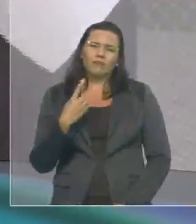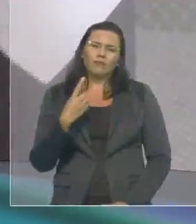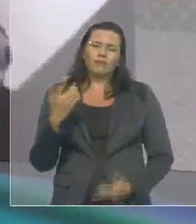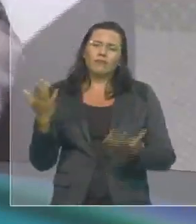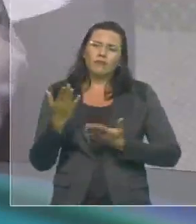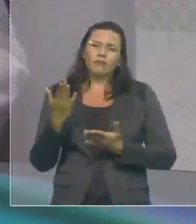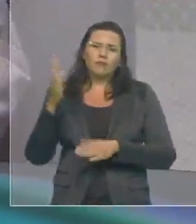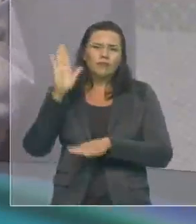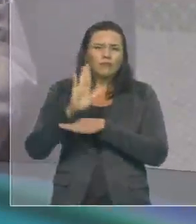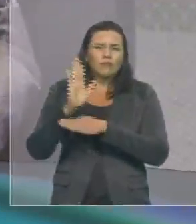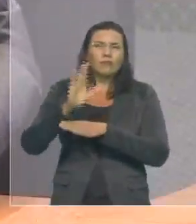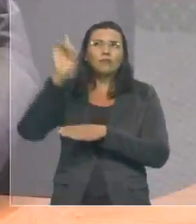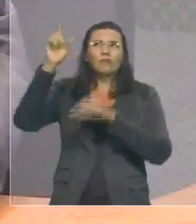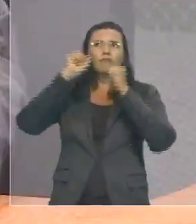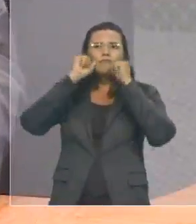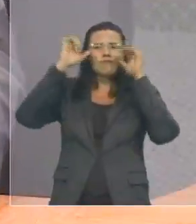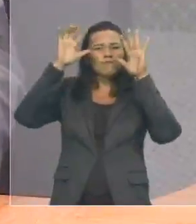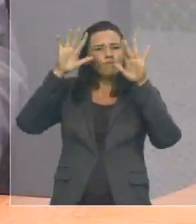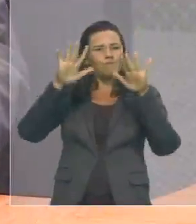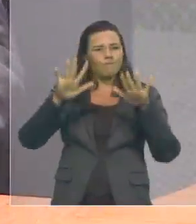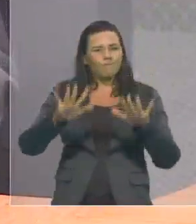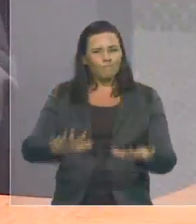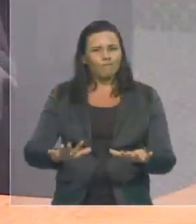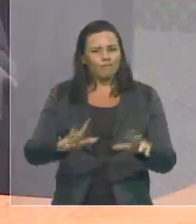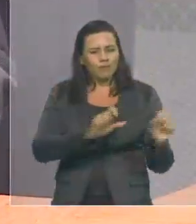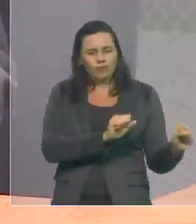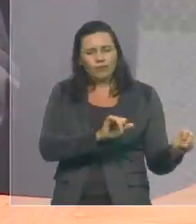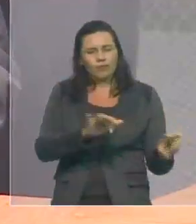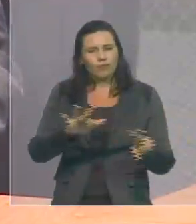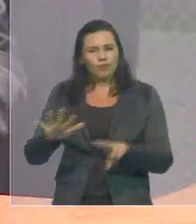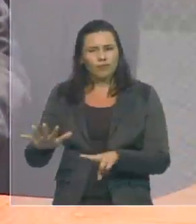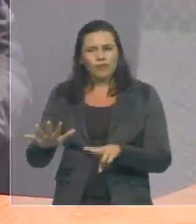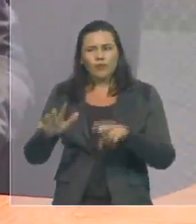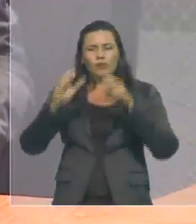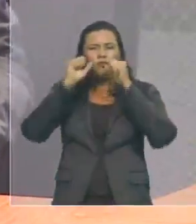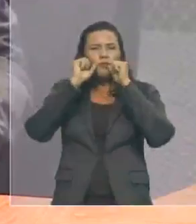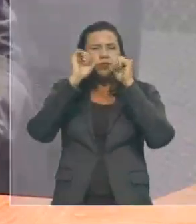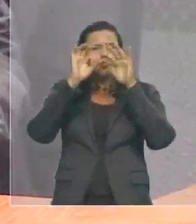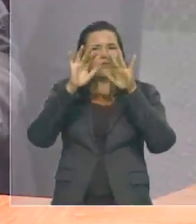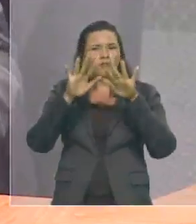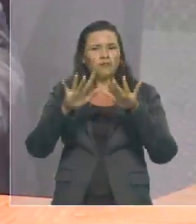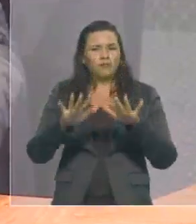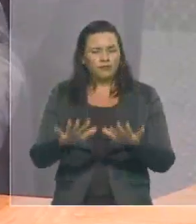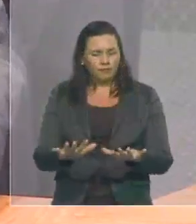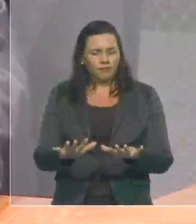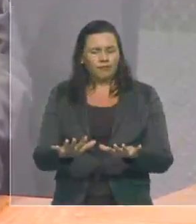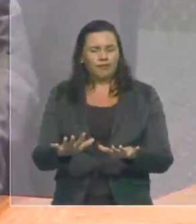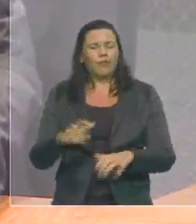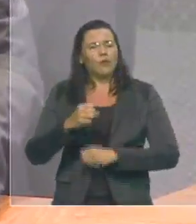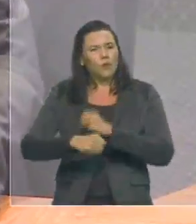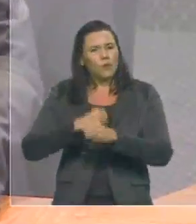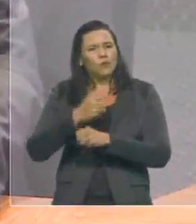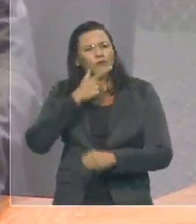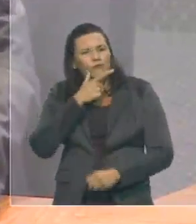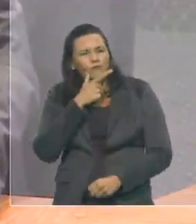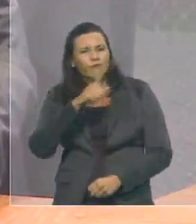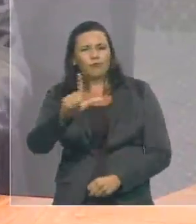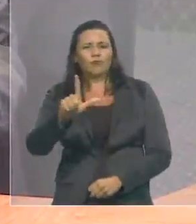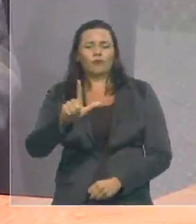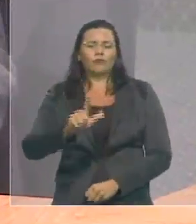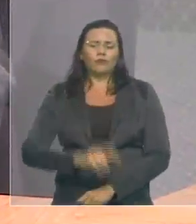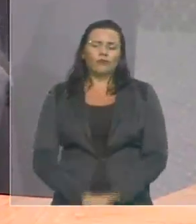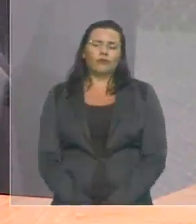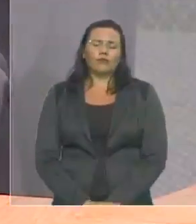abençoada e certamente uma semana repleta de realizações e um ano certamente de conquistas. Digo isso